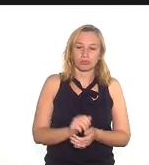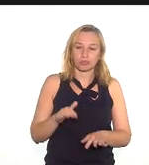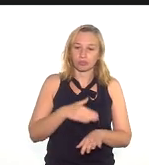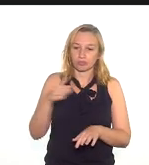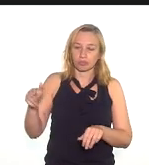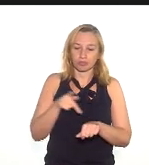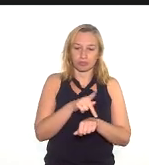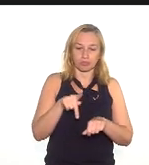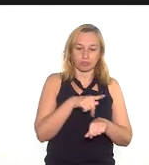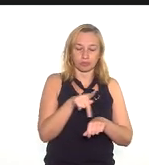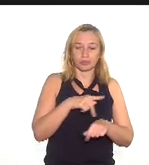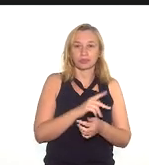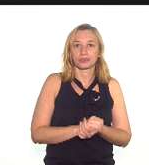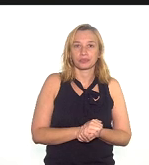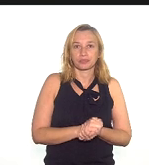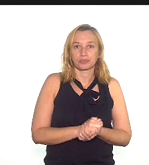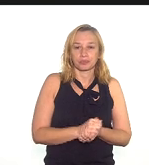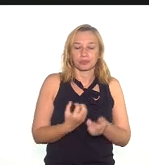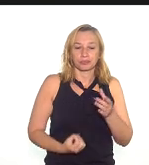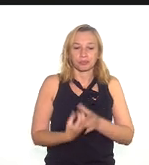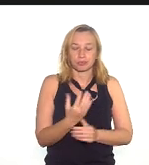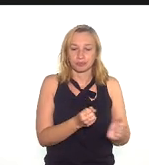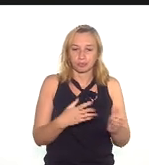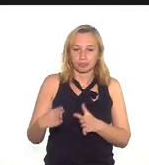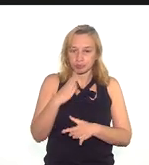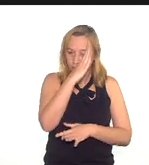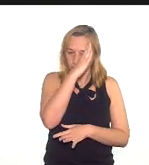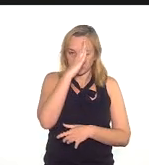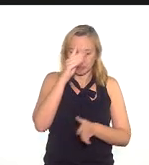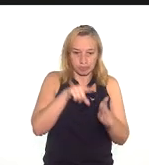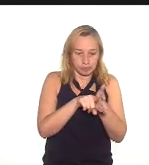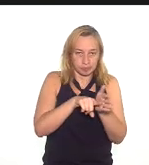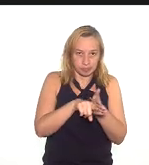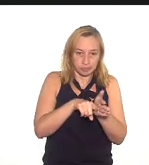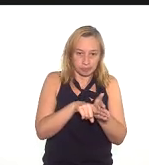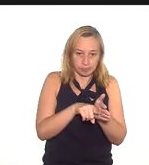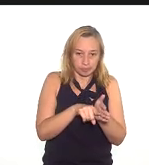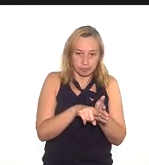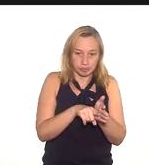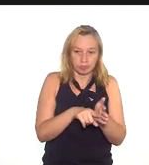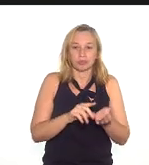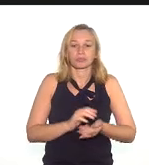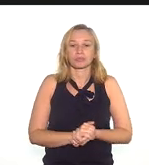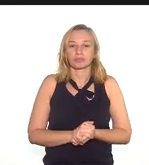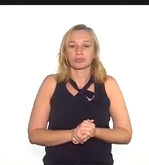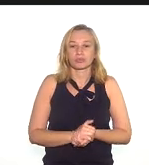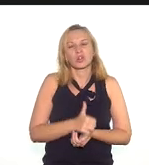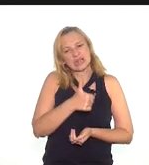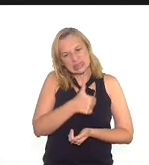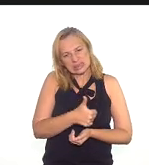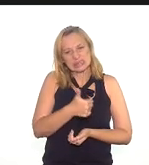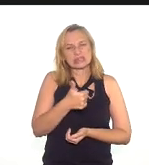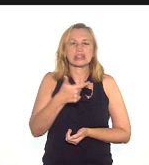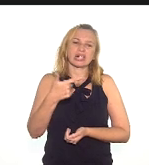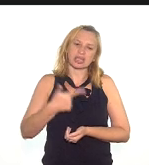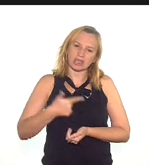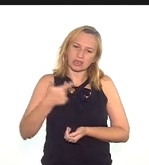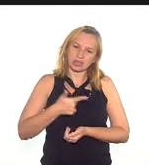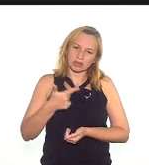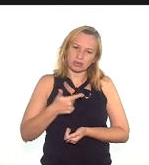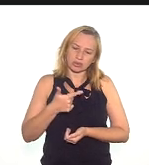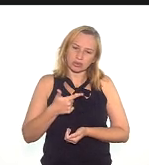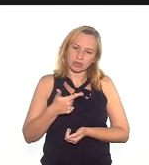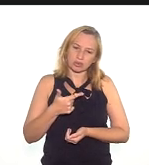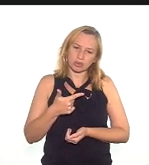refere à produção acadêmica e pesquisa, que devemos estar aí em 12º lugar em